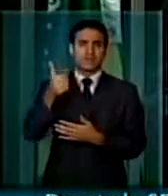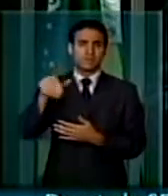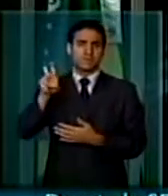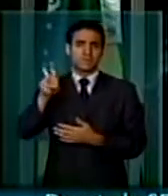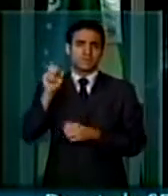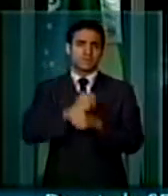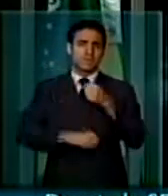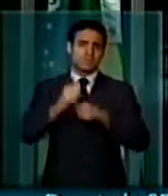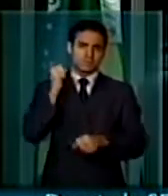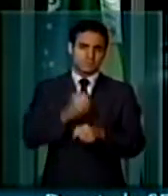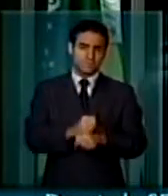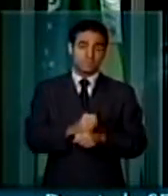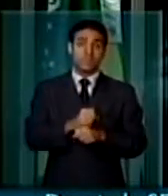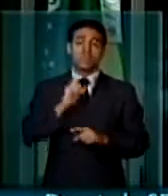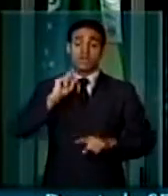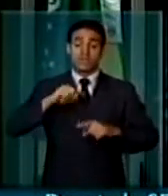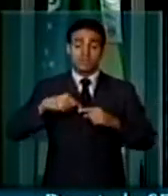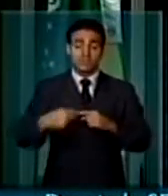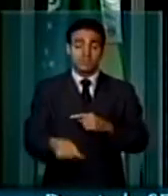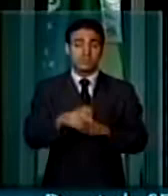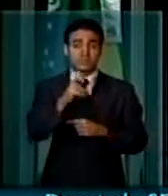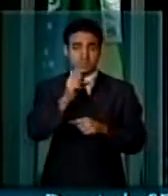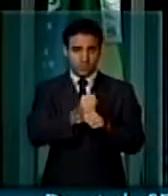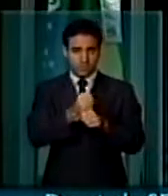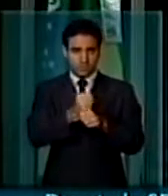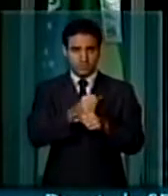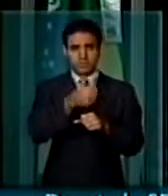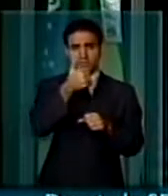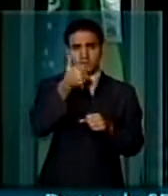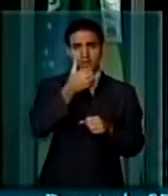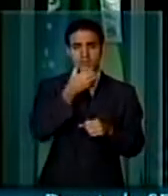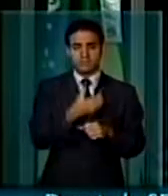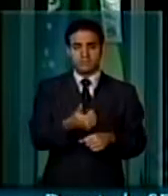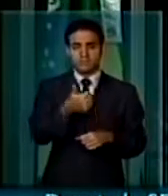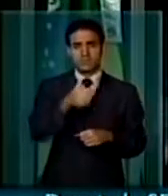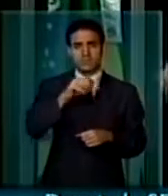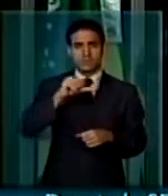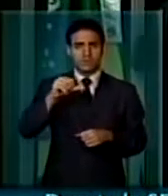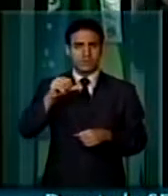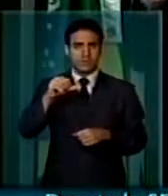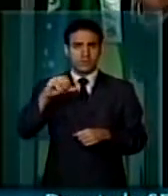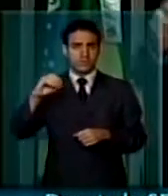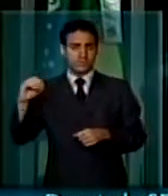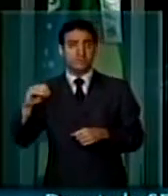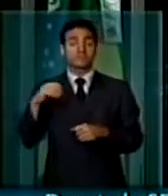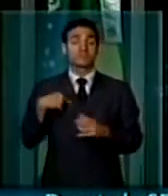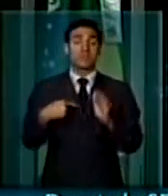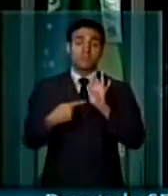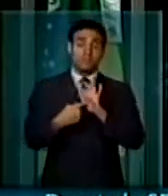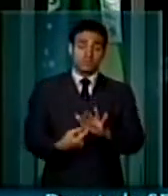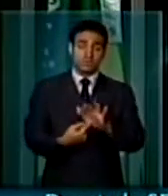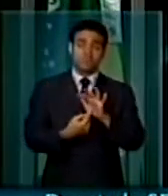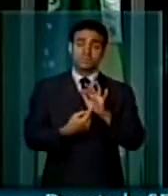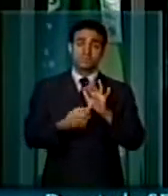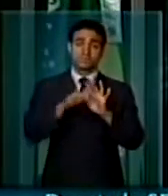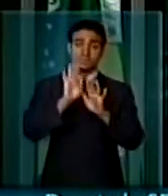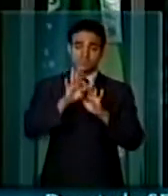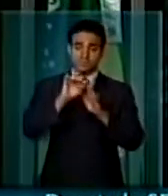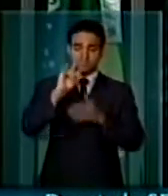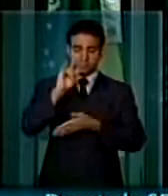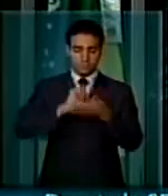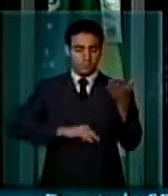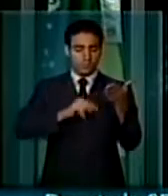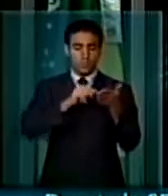atrás. E logo depois, 5 anos depois, em 1º de dezembro de 1900, surge o laudo suíço, onde lá na